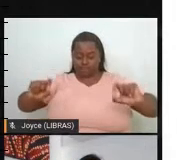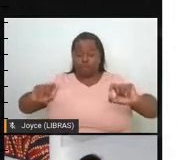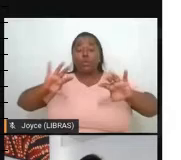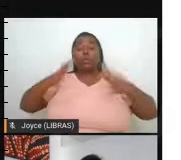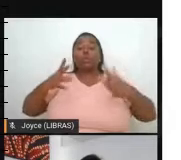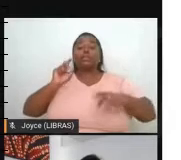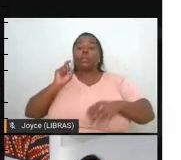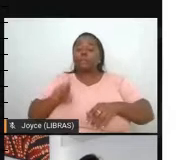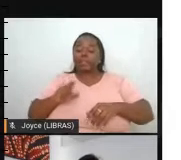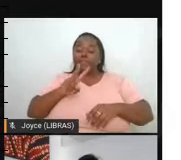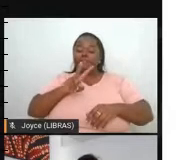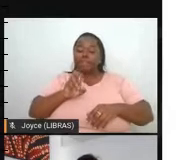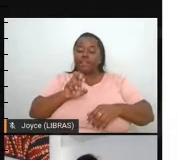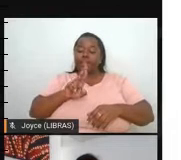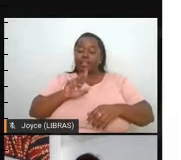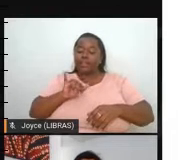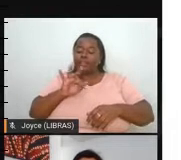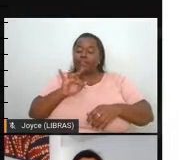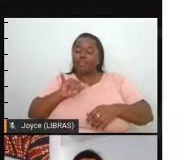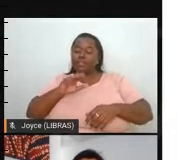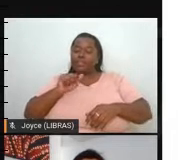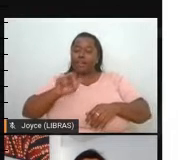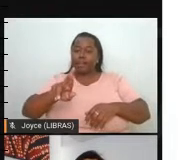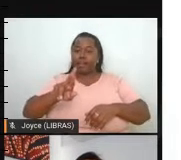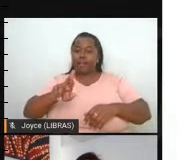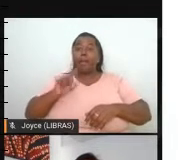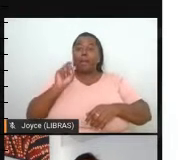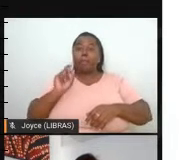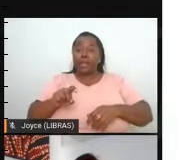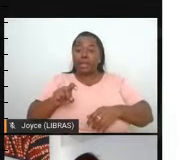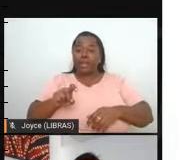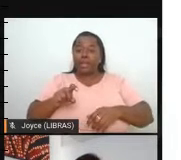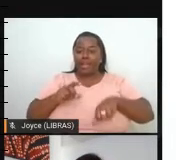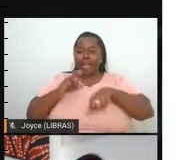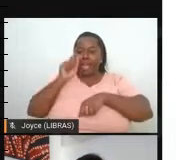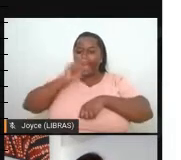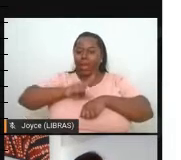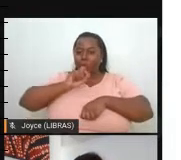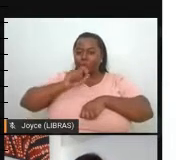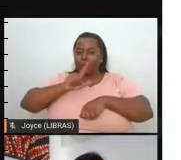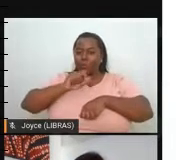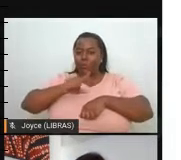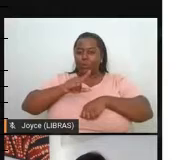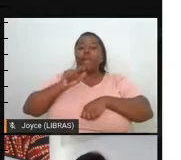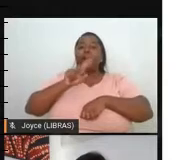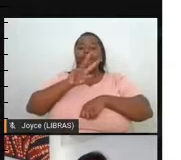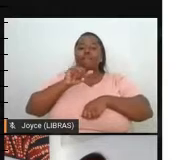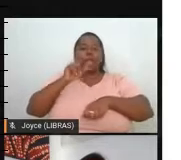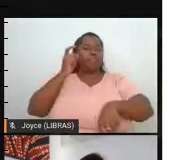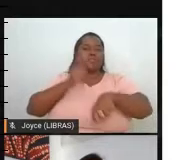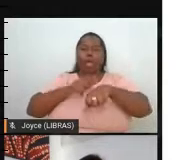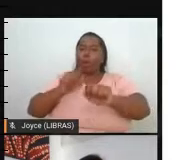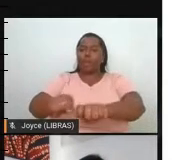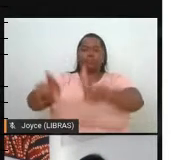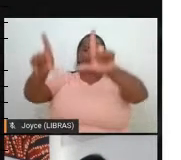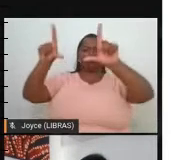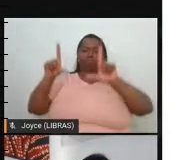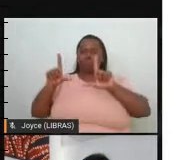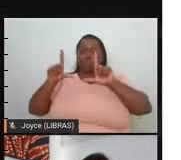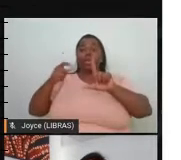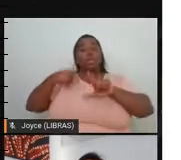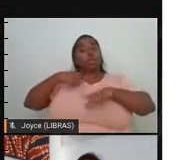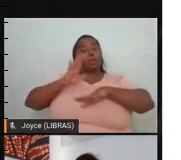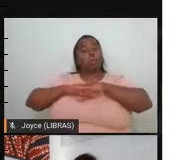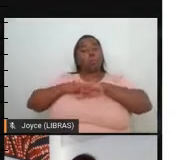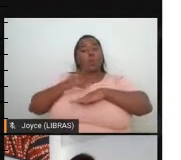verificar aí embaixo, vai aparecer essa tela de forma imediata para o aluno. Isso eu posso configurar. Eu posso configurar que ele veja